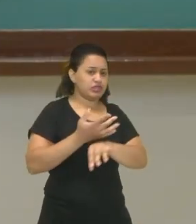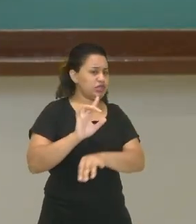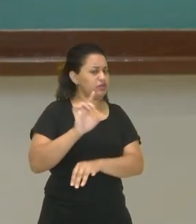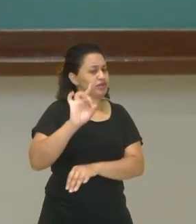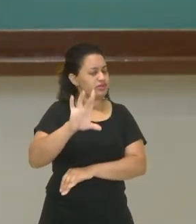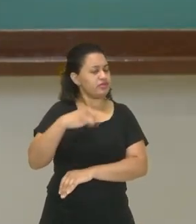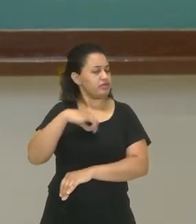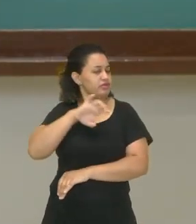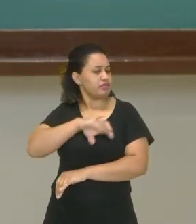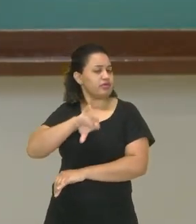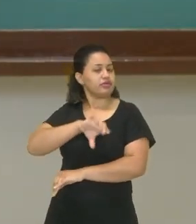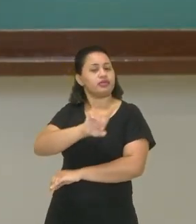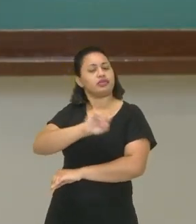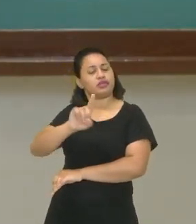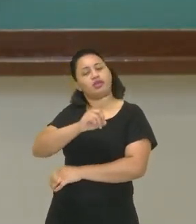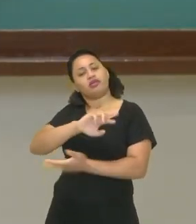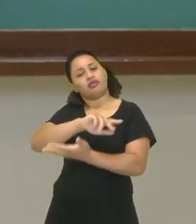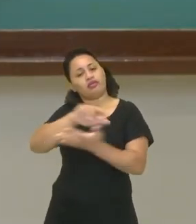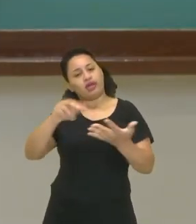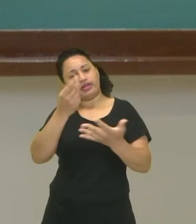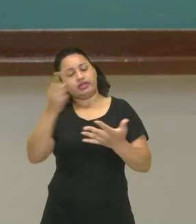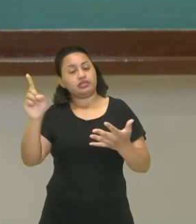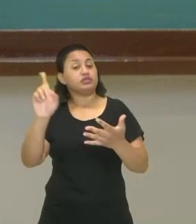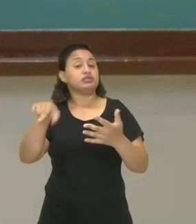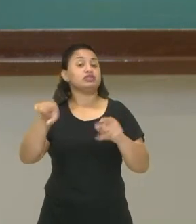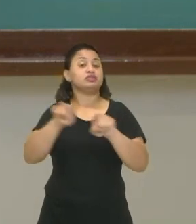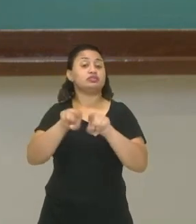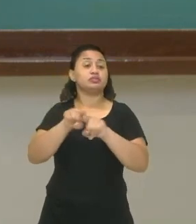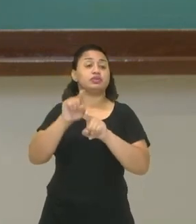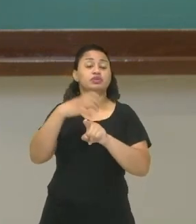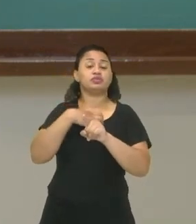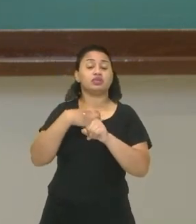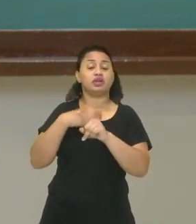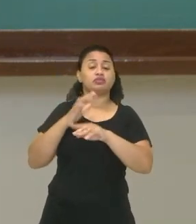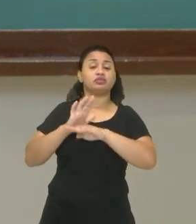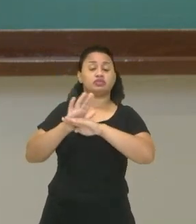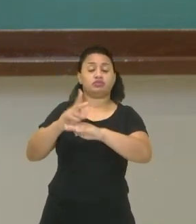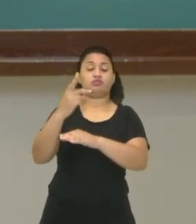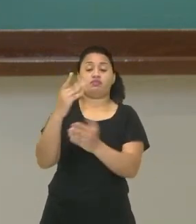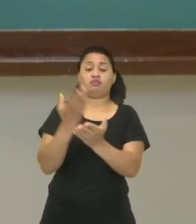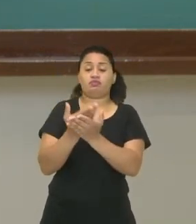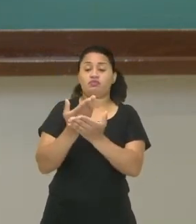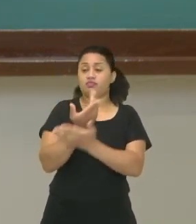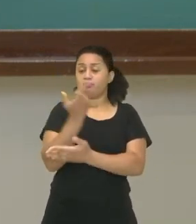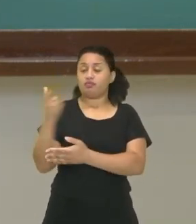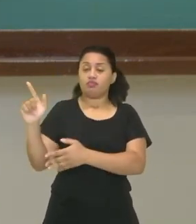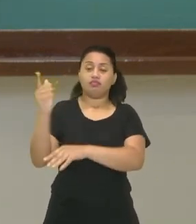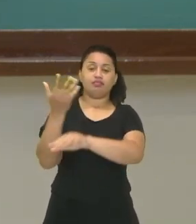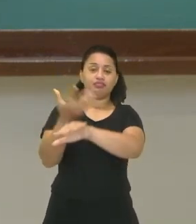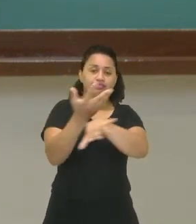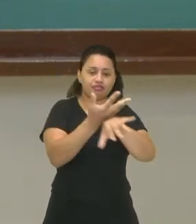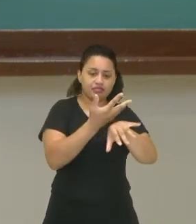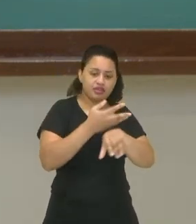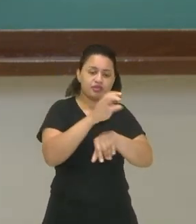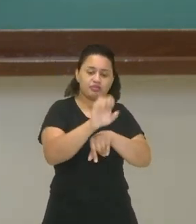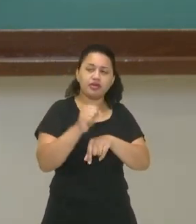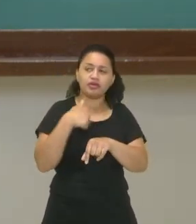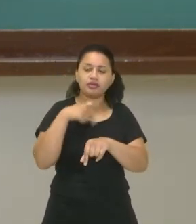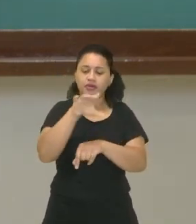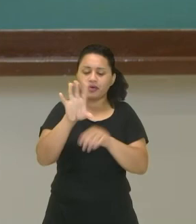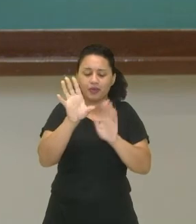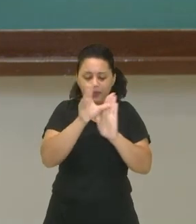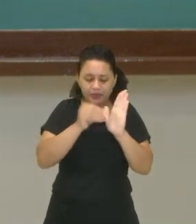língua portuguesa, né? Então, como uma maneira até de facilitar os teus estudos em outras matérias, você pode sempre pegar um